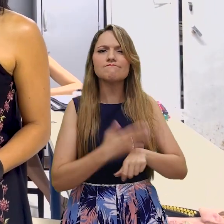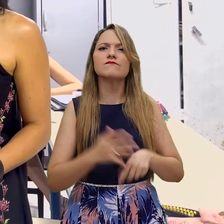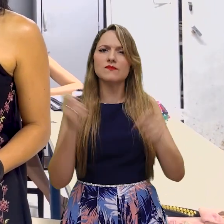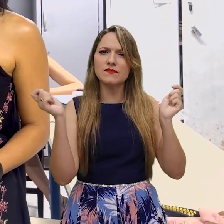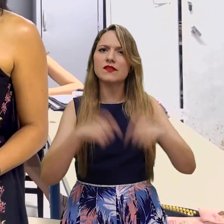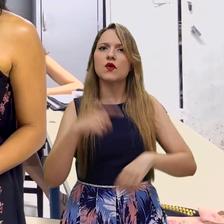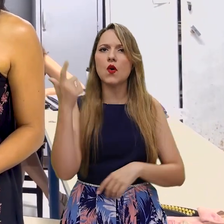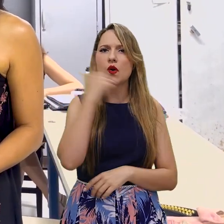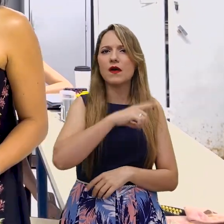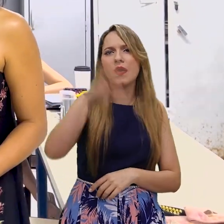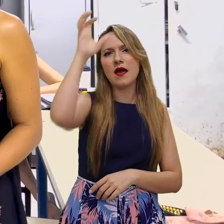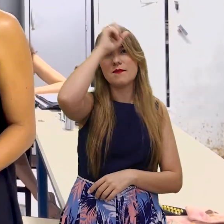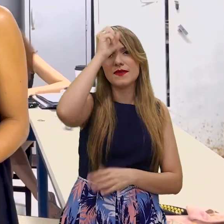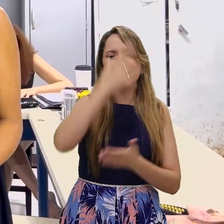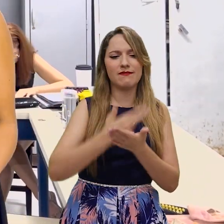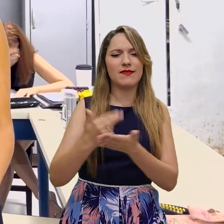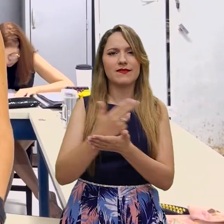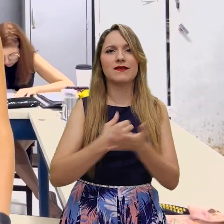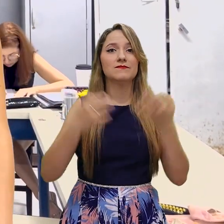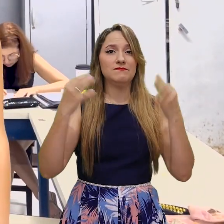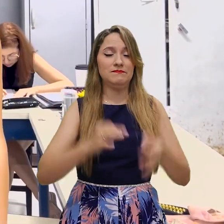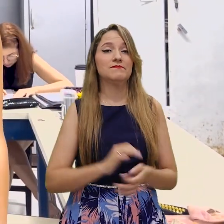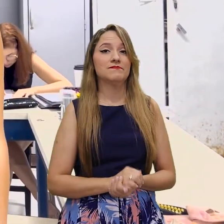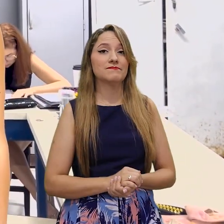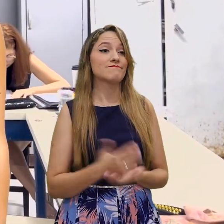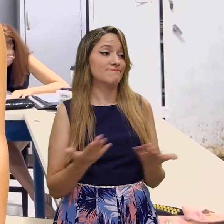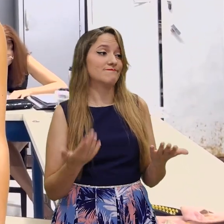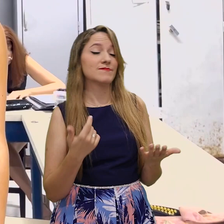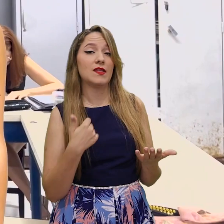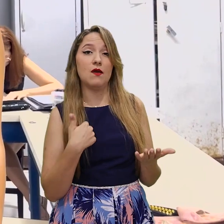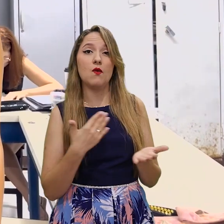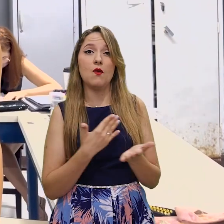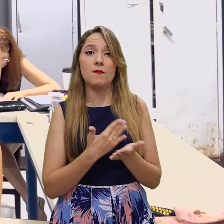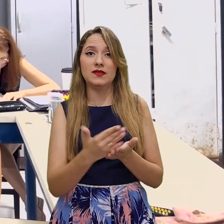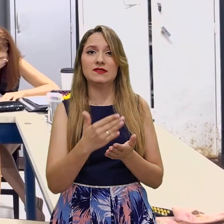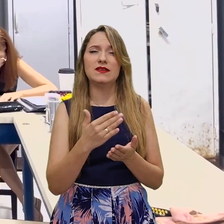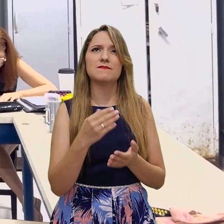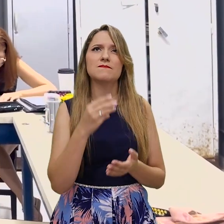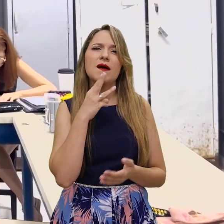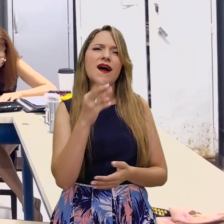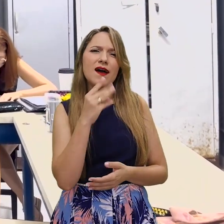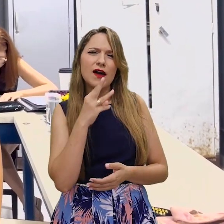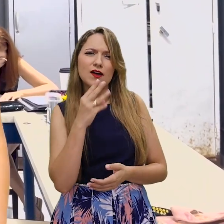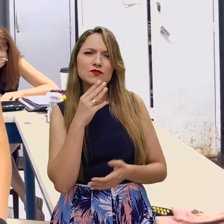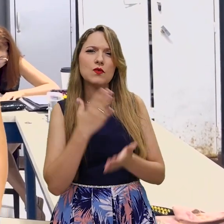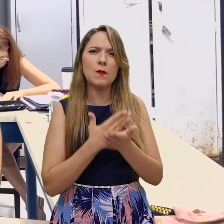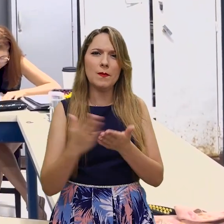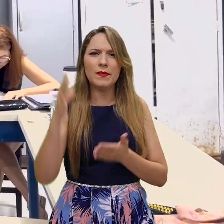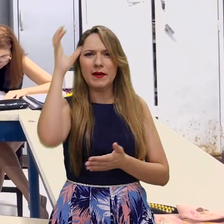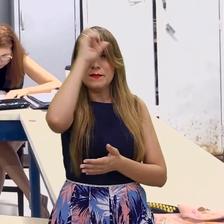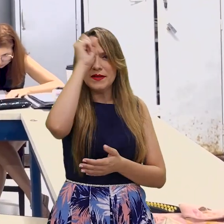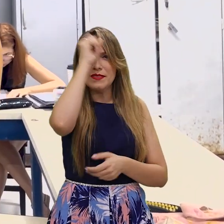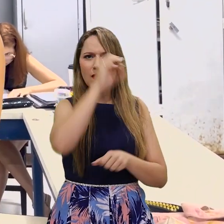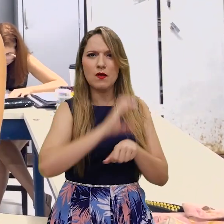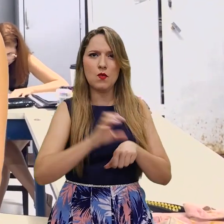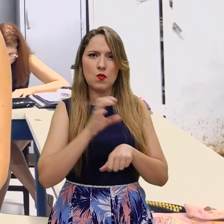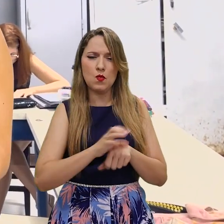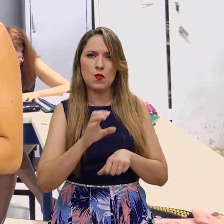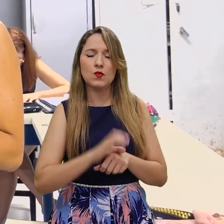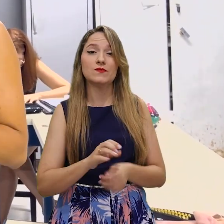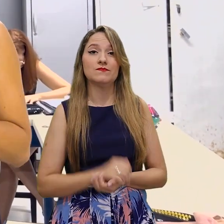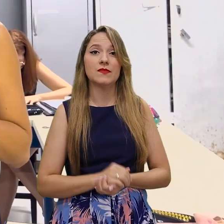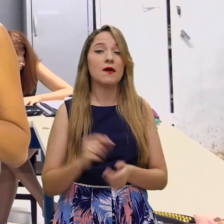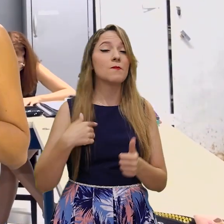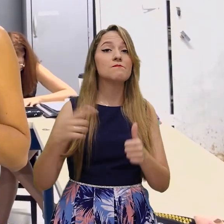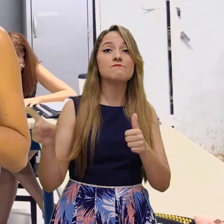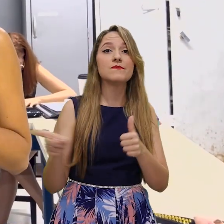consegue um ótimo resultado. Eu sou aluna da Vitória, comecei agora esse ano em março. E um dos primeiros desenhos que eu fiz